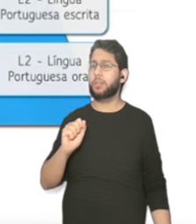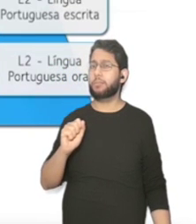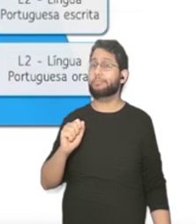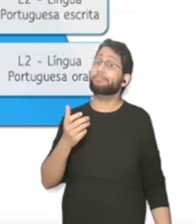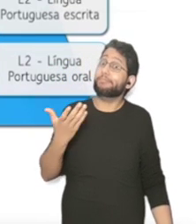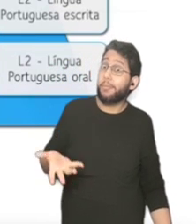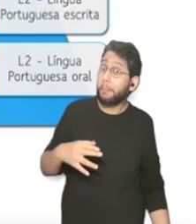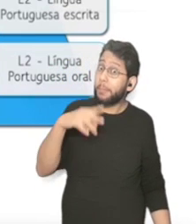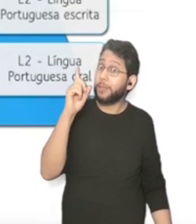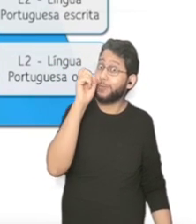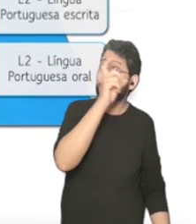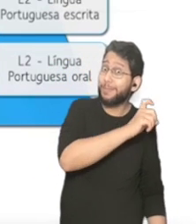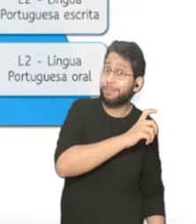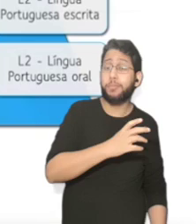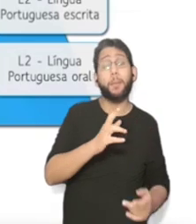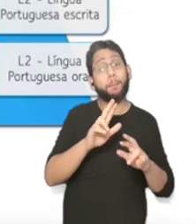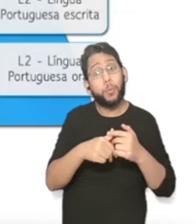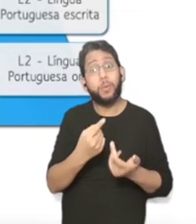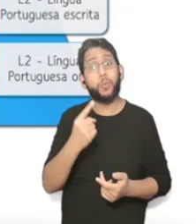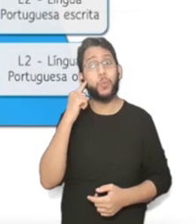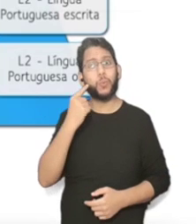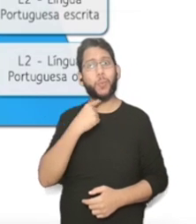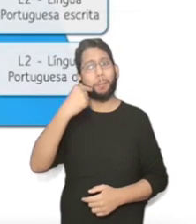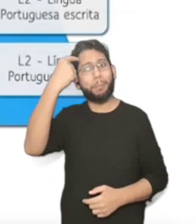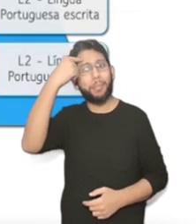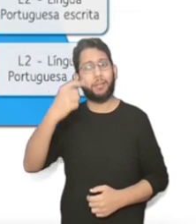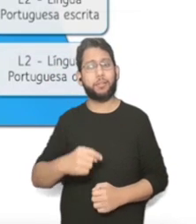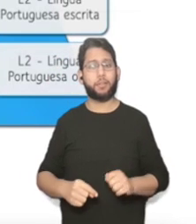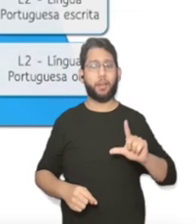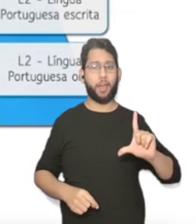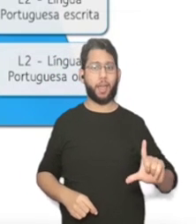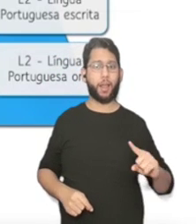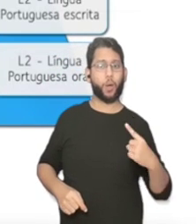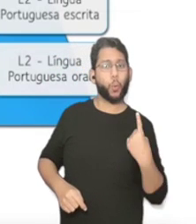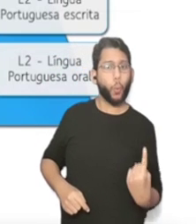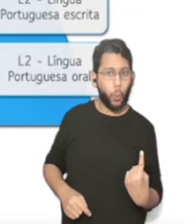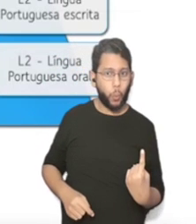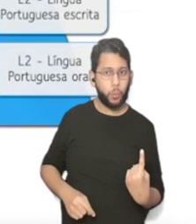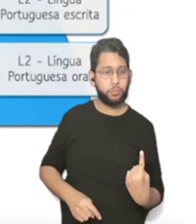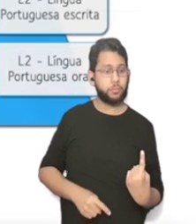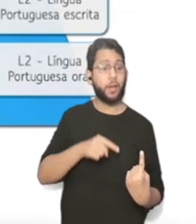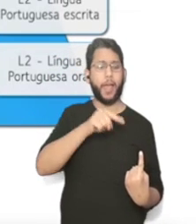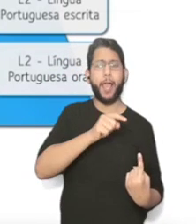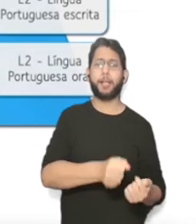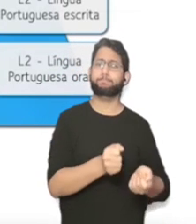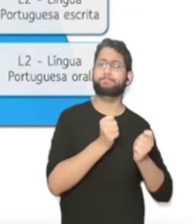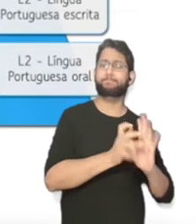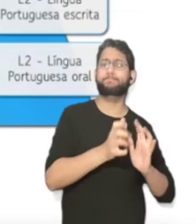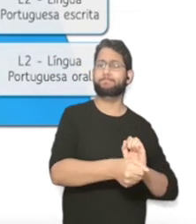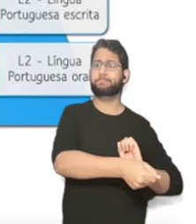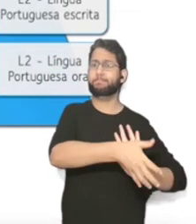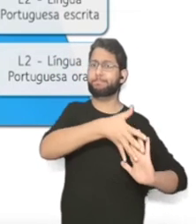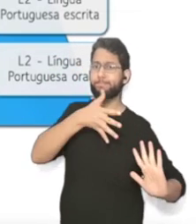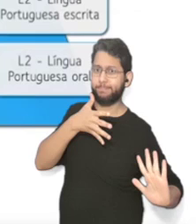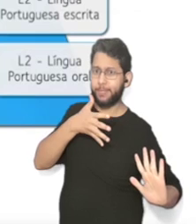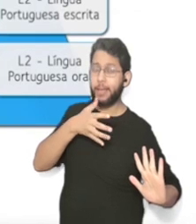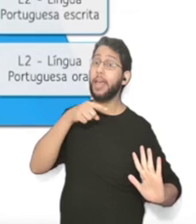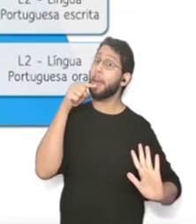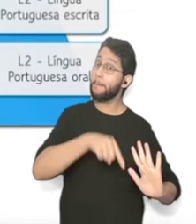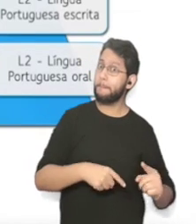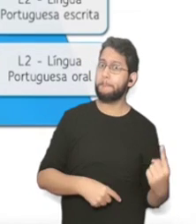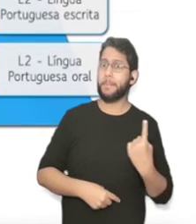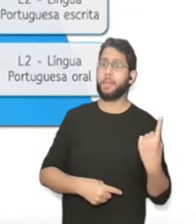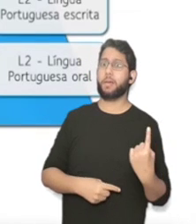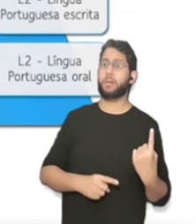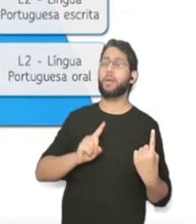E é essa abordagem que os surdos defendem. Eles defendem que eles sejam, que eles tenham um domínio da primeira língua, que é a Libras, primeiro, para depois